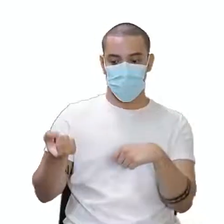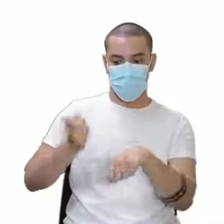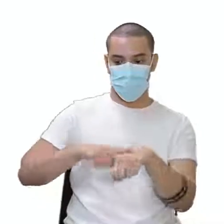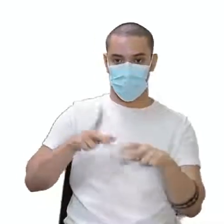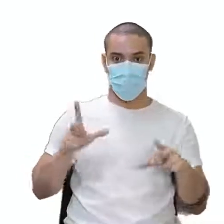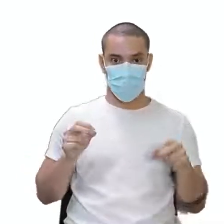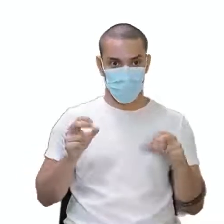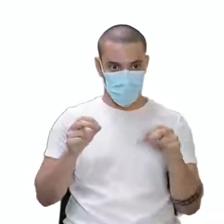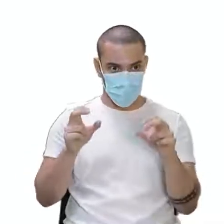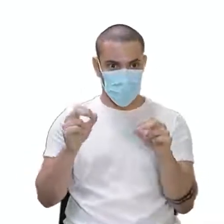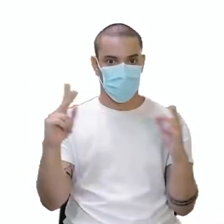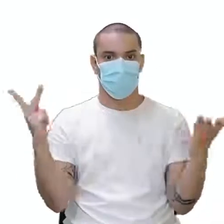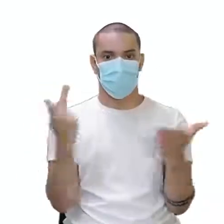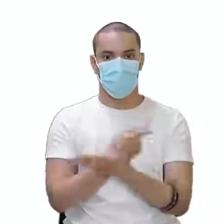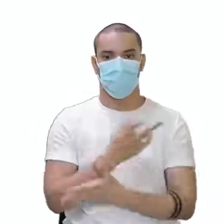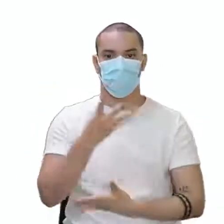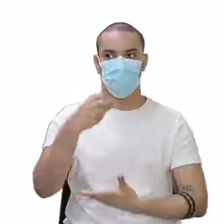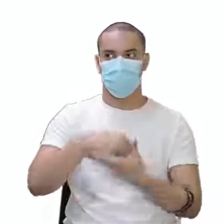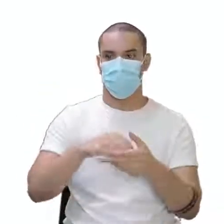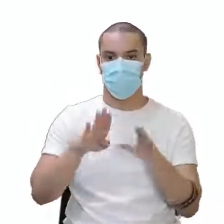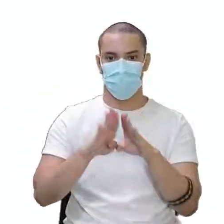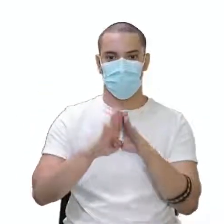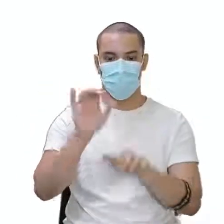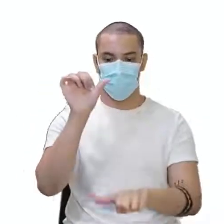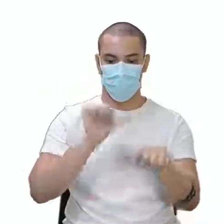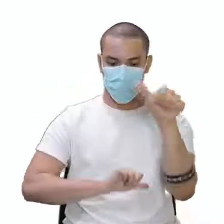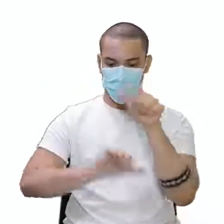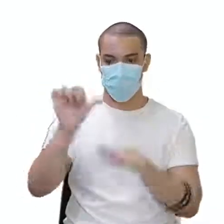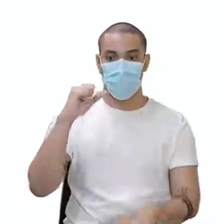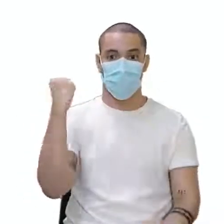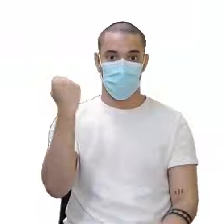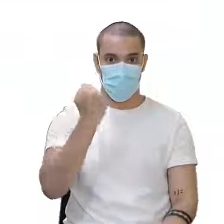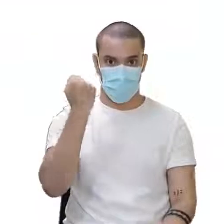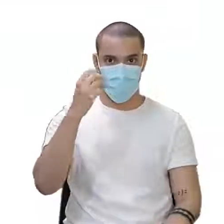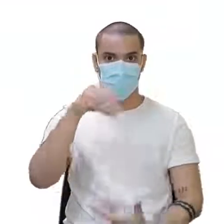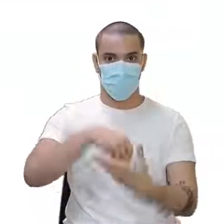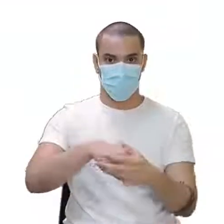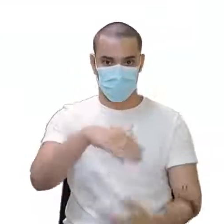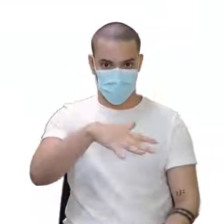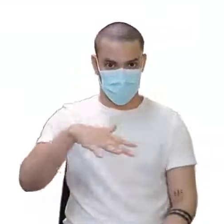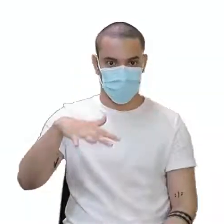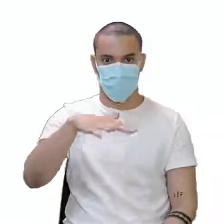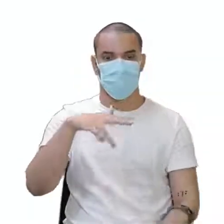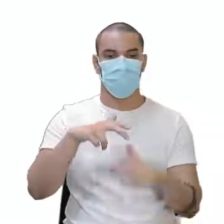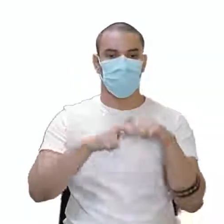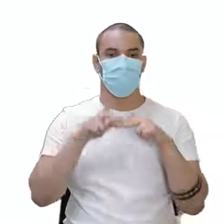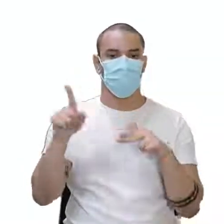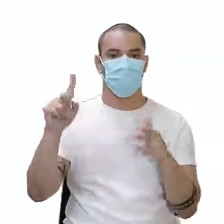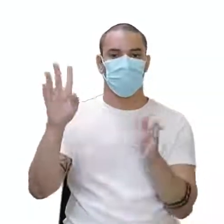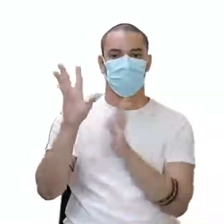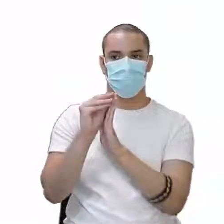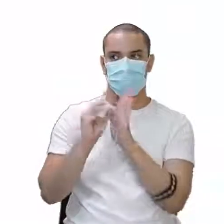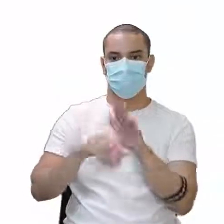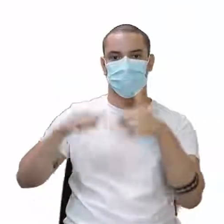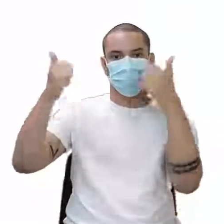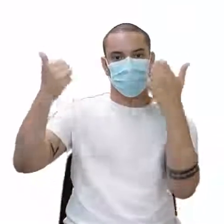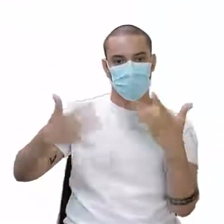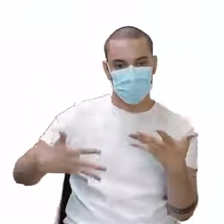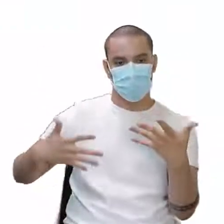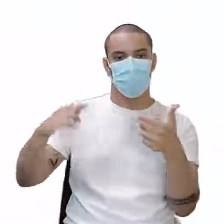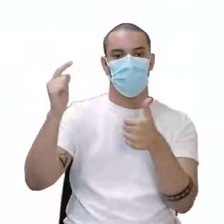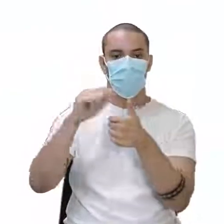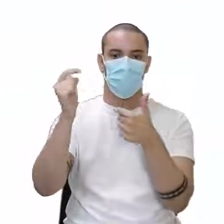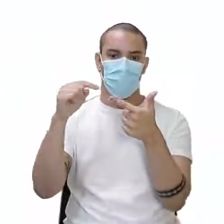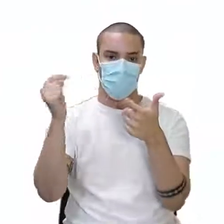cancerígenos, provocando câncer, provocando alterações gravíssimas aí no ambiente, tá bom? Então, esse foi o nosso conteúdo falando sobre esses